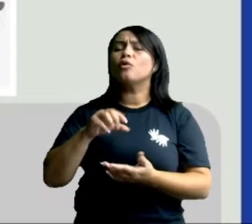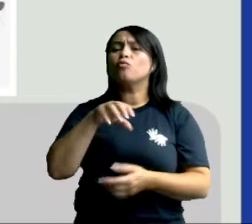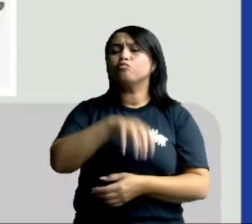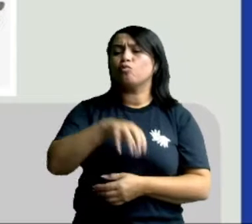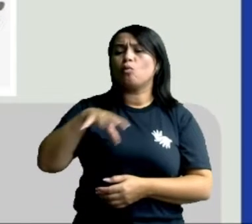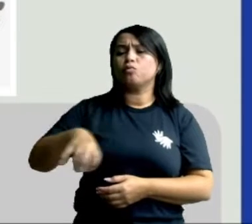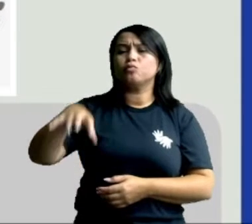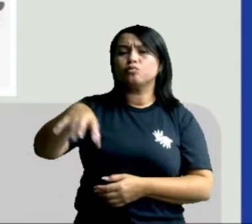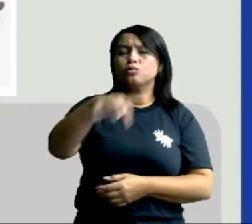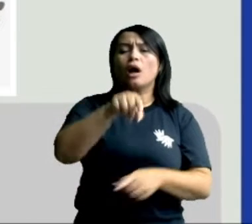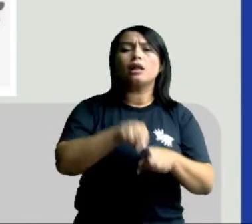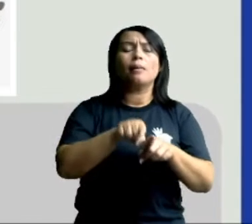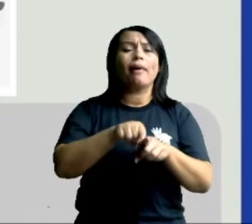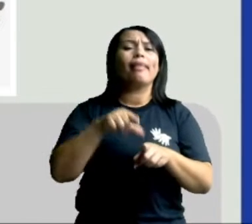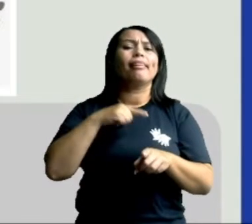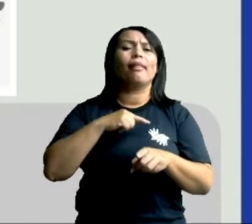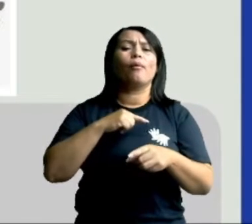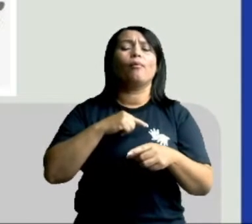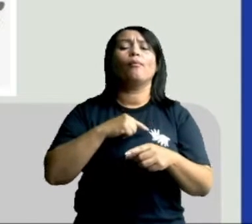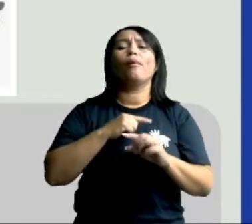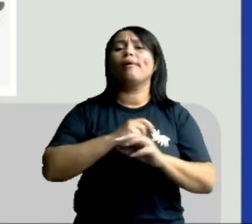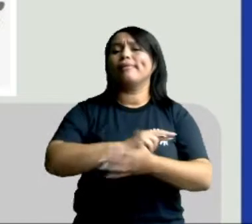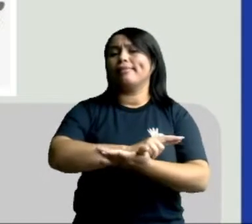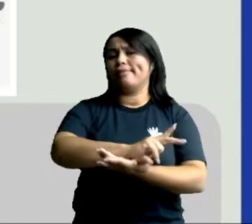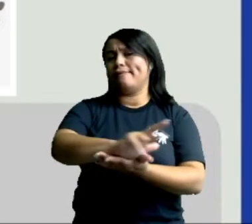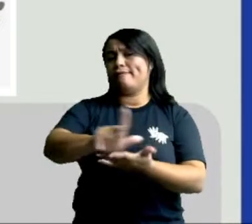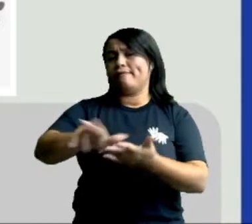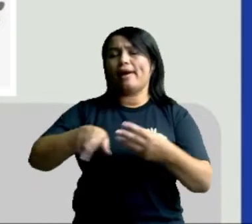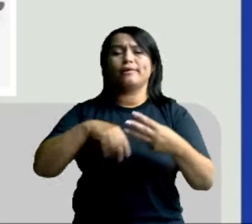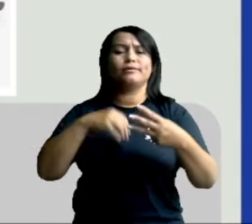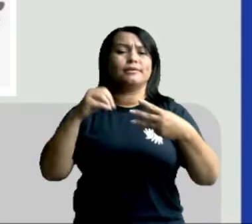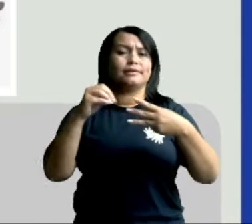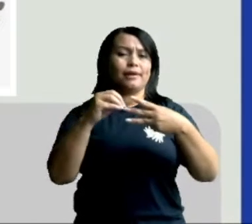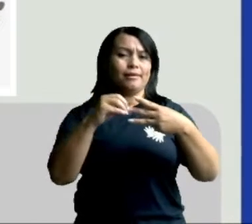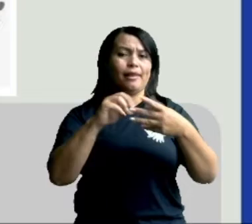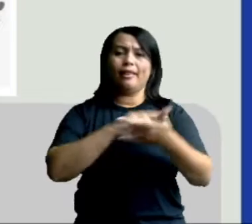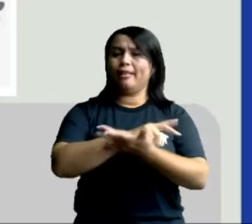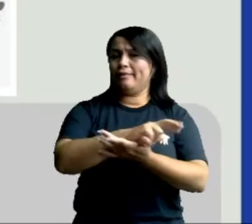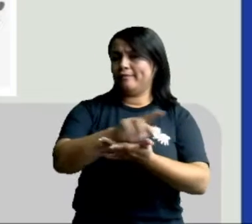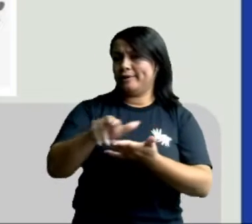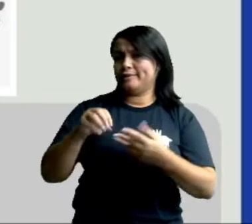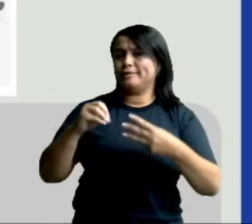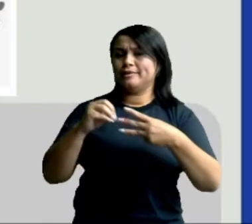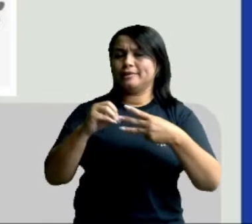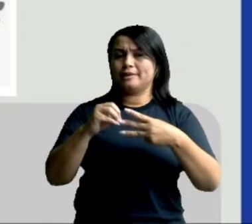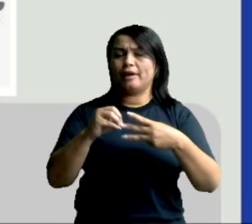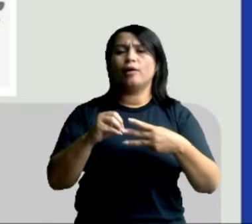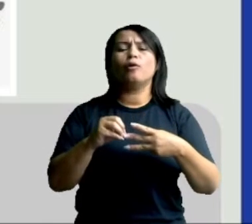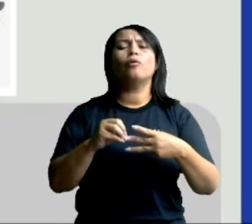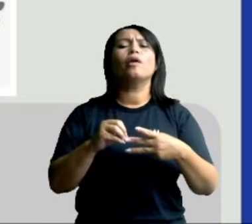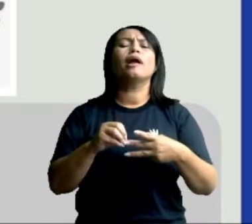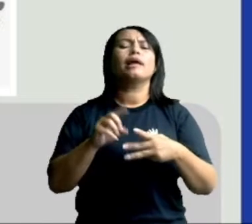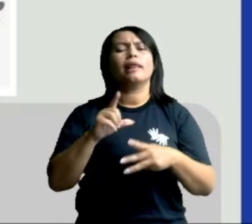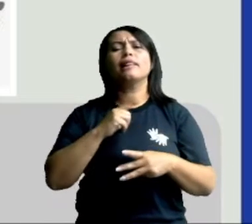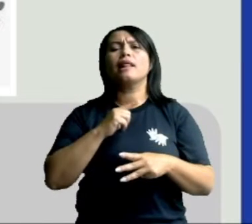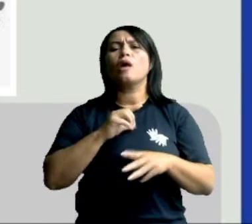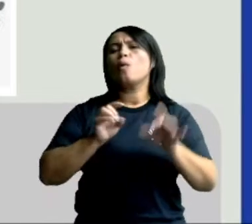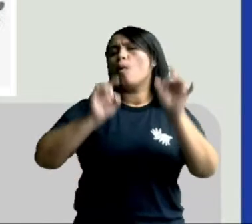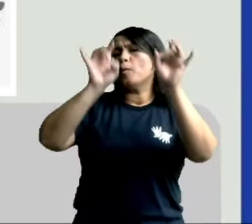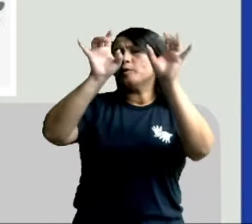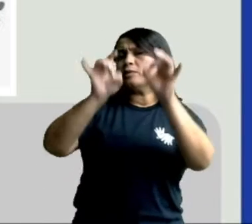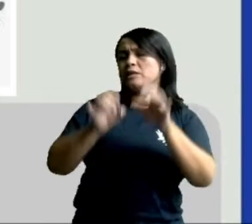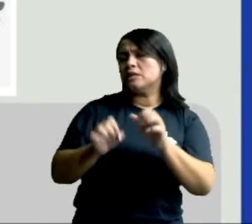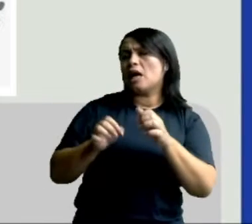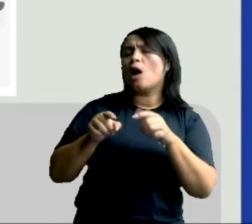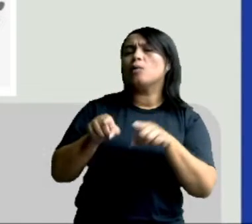pluricelulares, porque são formados por várias células, por aglomerados de células, tá certo? Que vão se especializar, formando